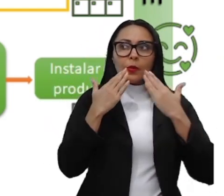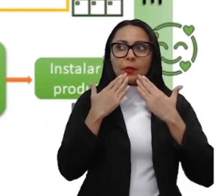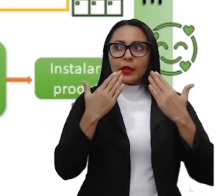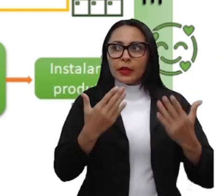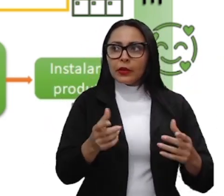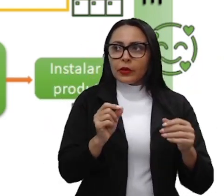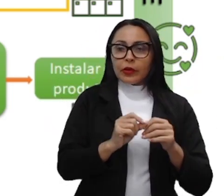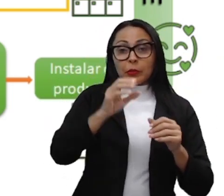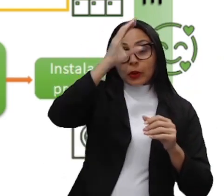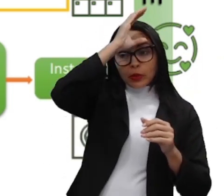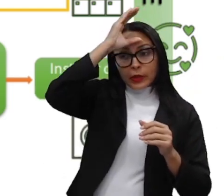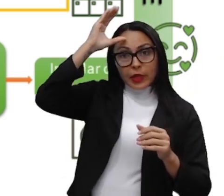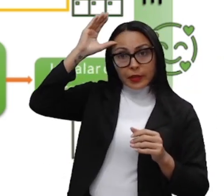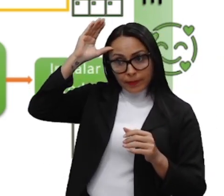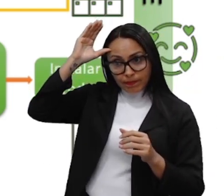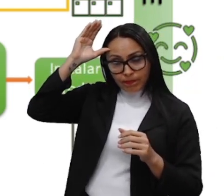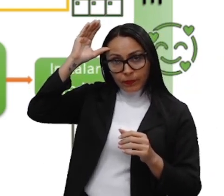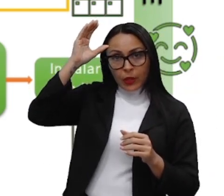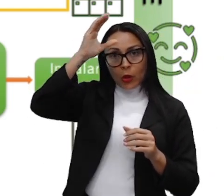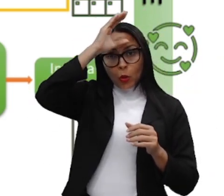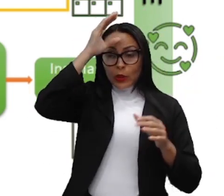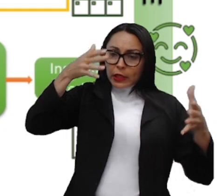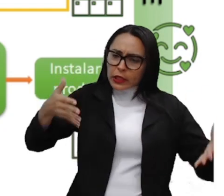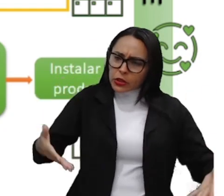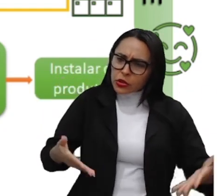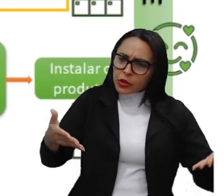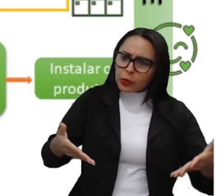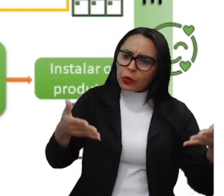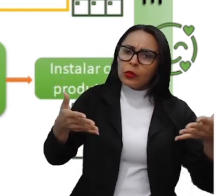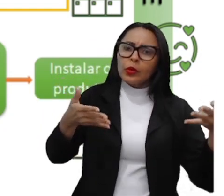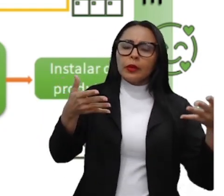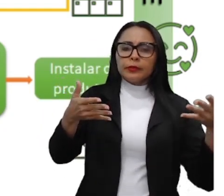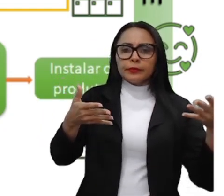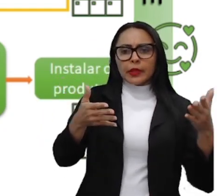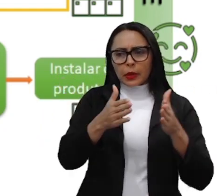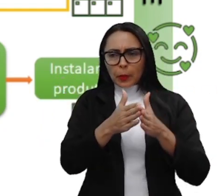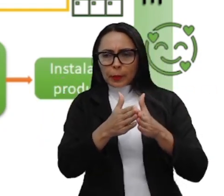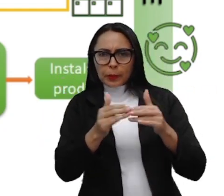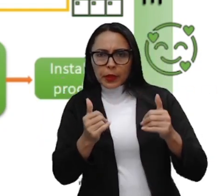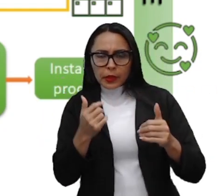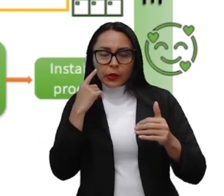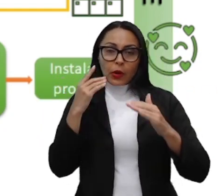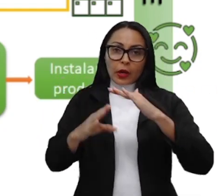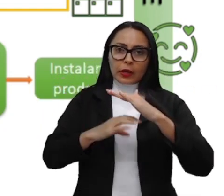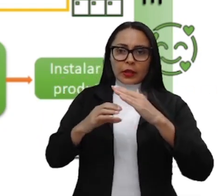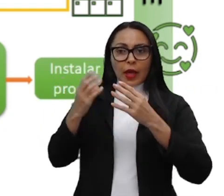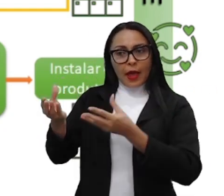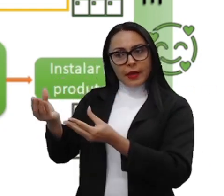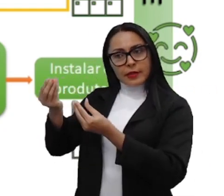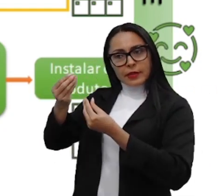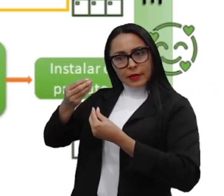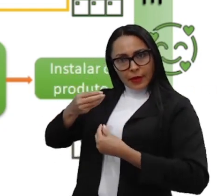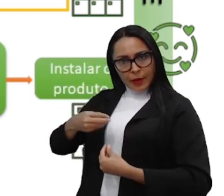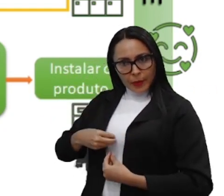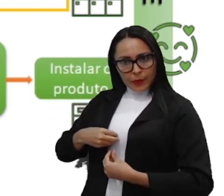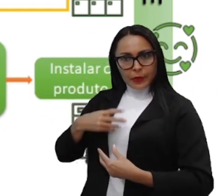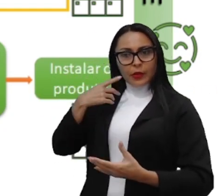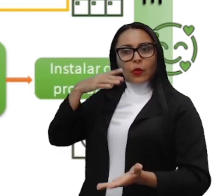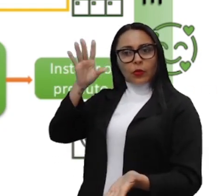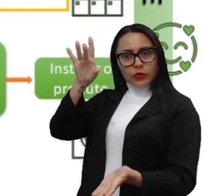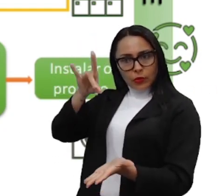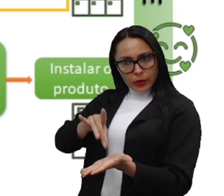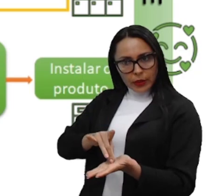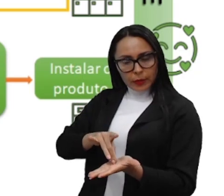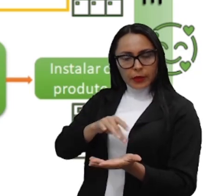pelo cliente. O cliente estimula o pedido, a empresa recebe pedido, consolida